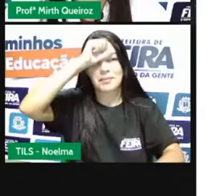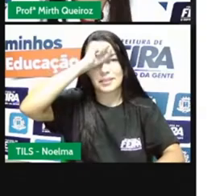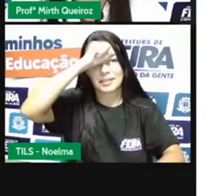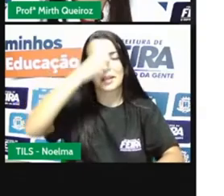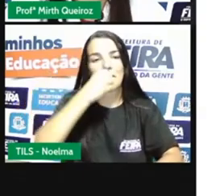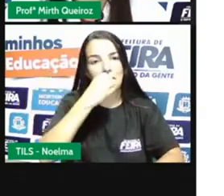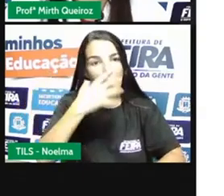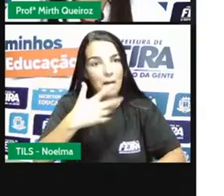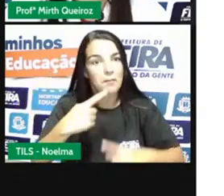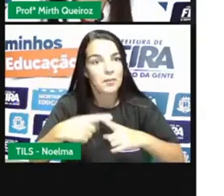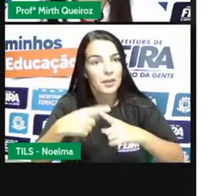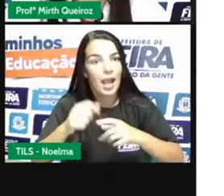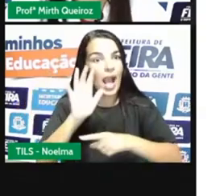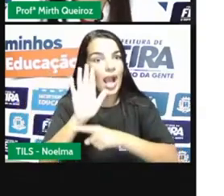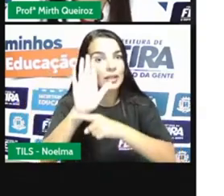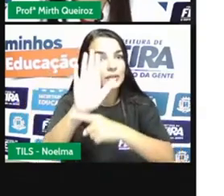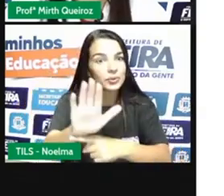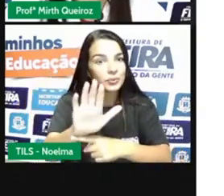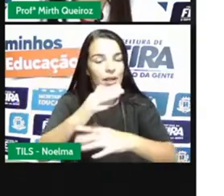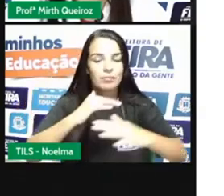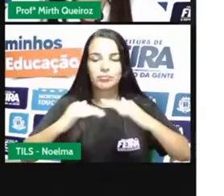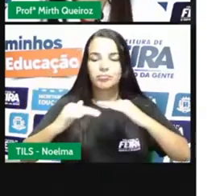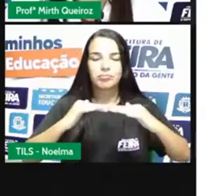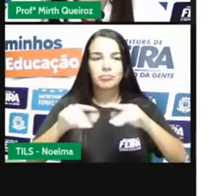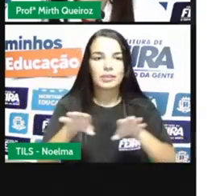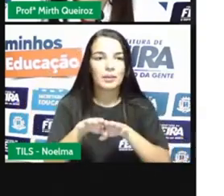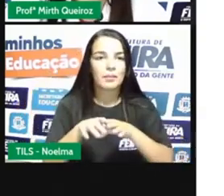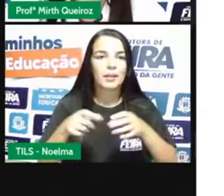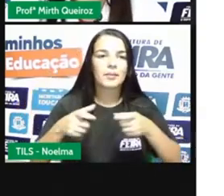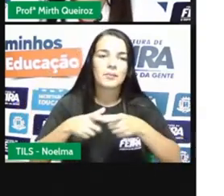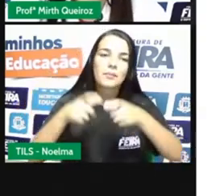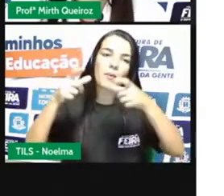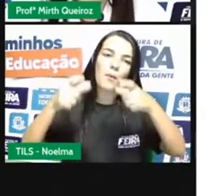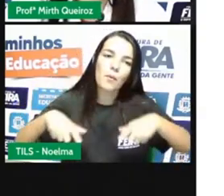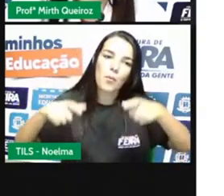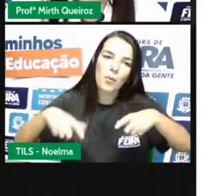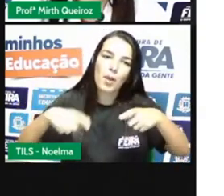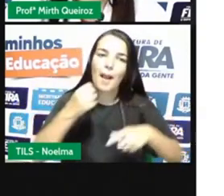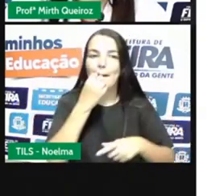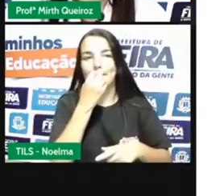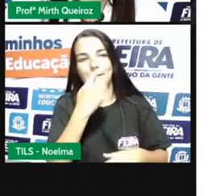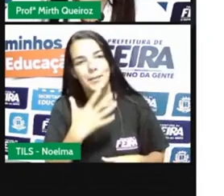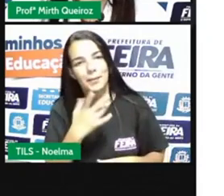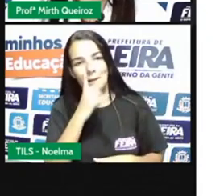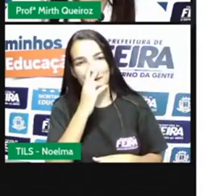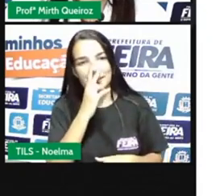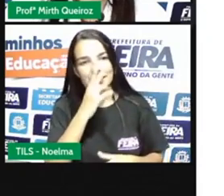motoras, além de ser um ambiente confortável por simular o útero